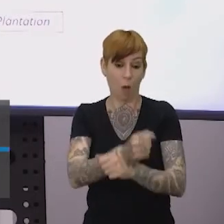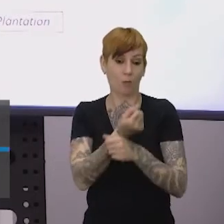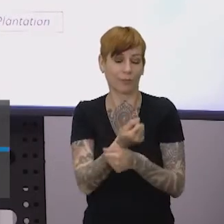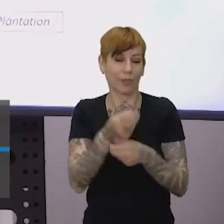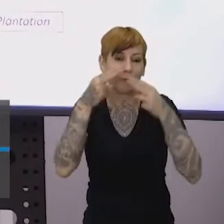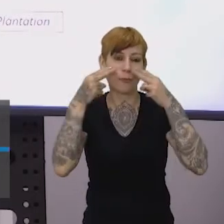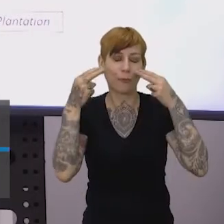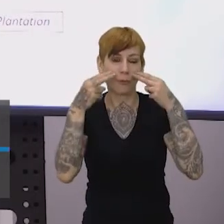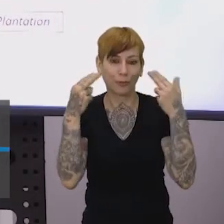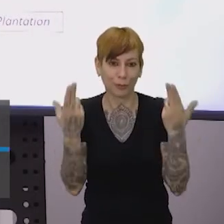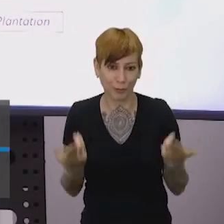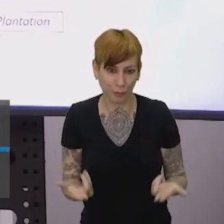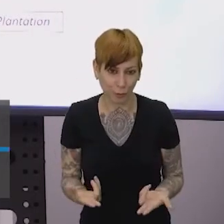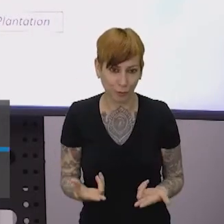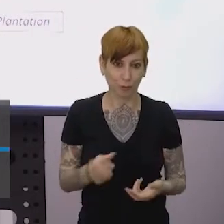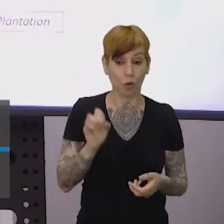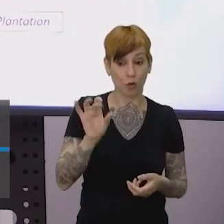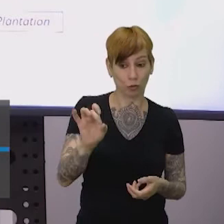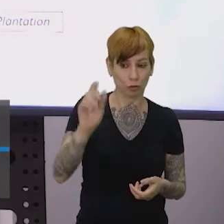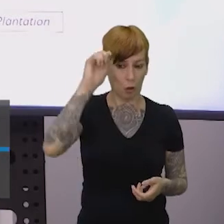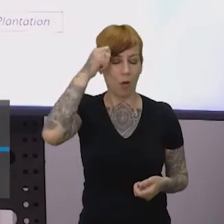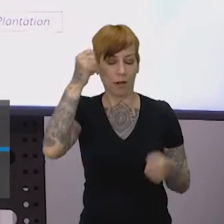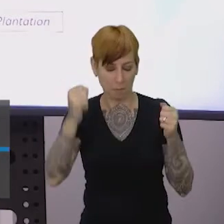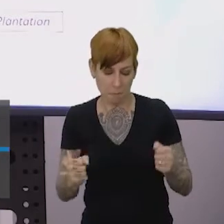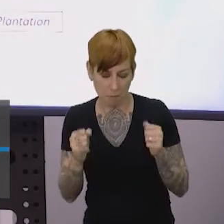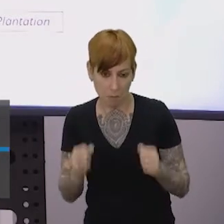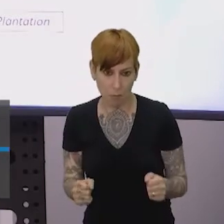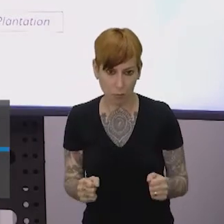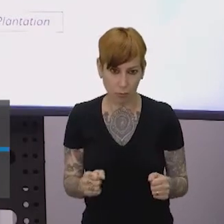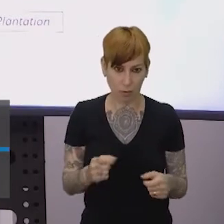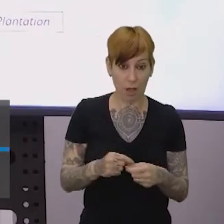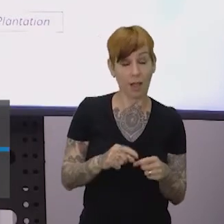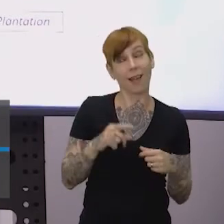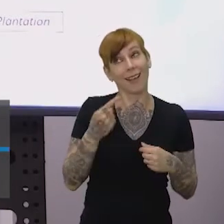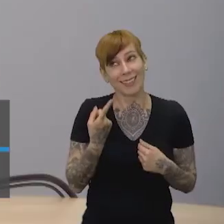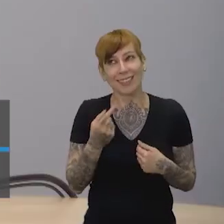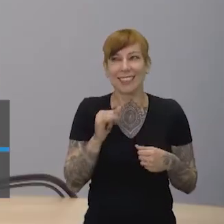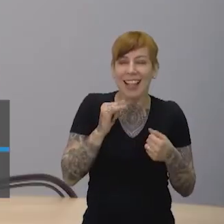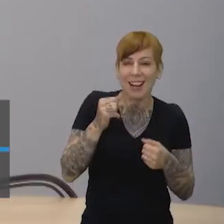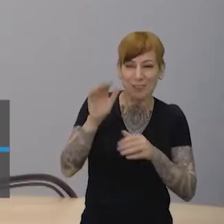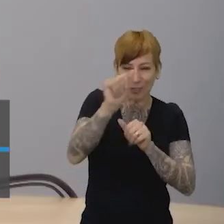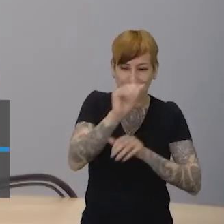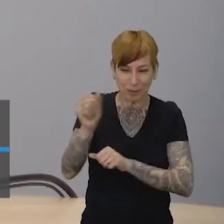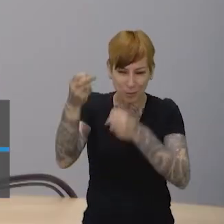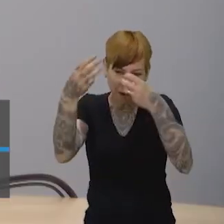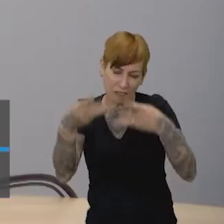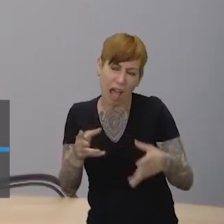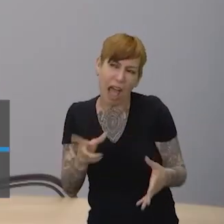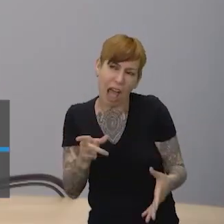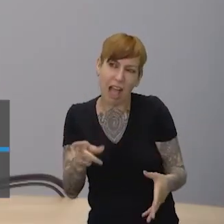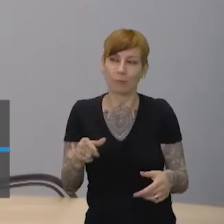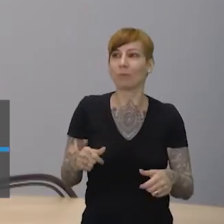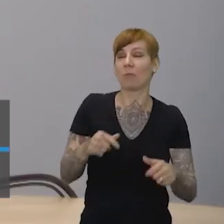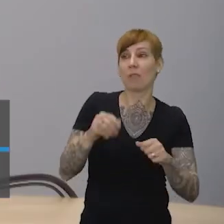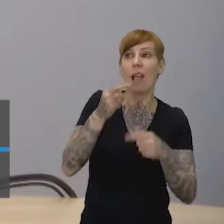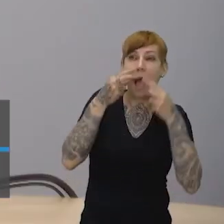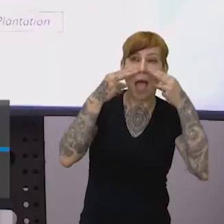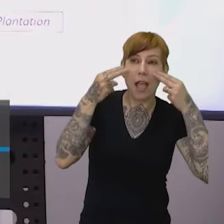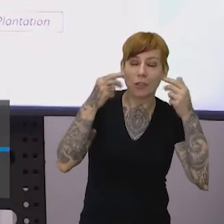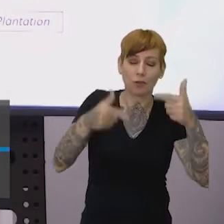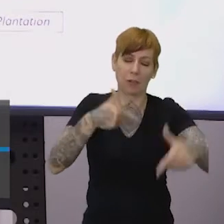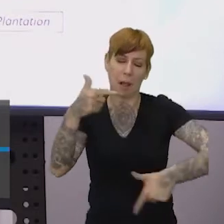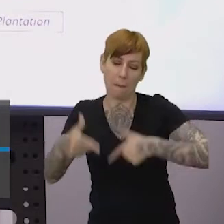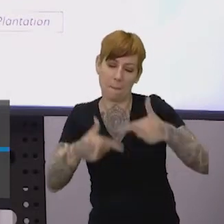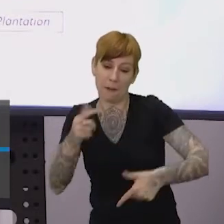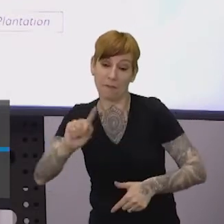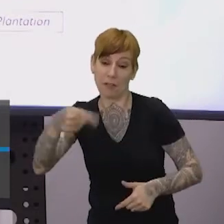se dizia na época que eles trabalhavam em troca de um salário. Mas eu não sei se você tem ideia disso, era